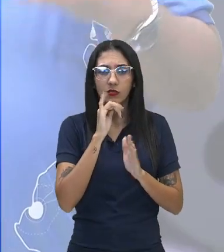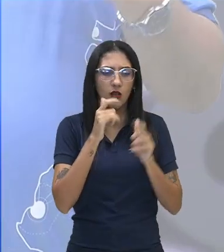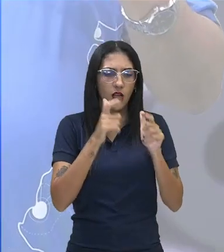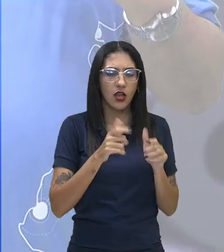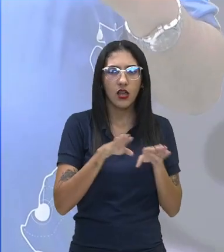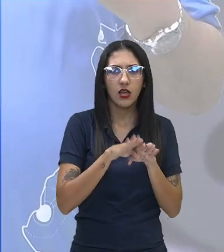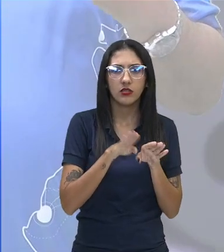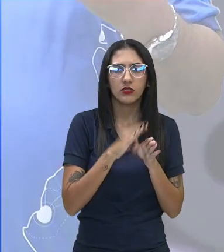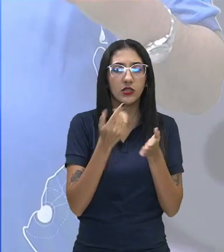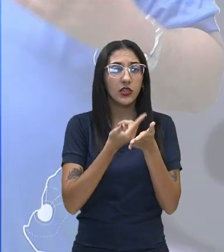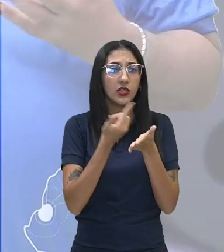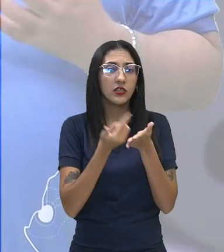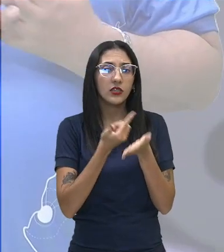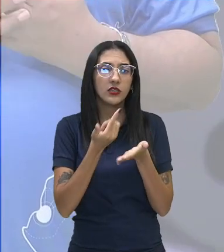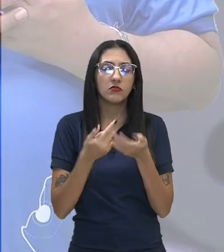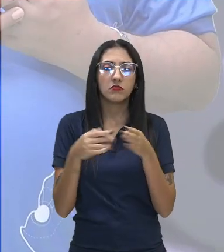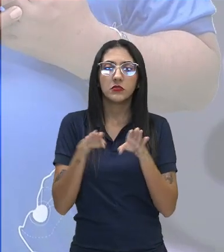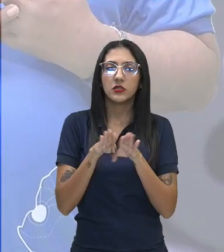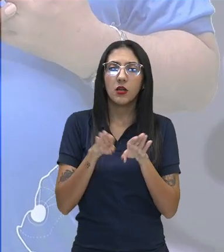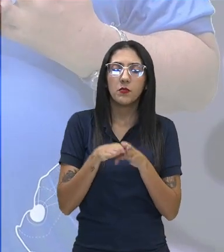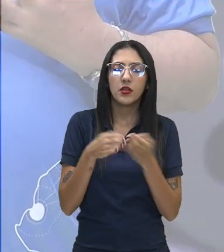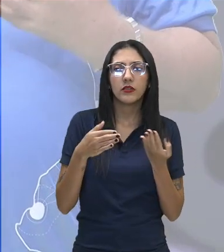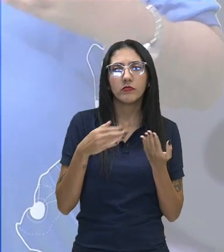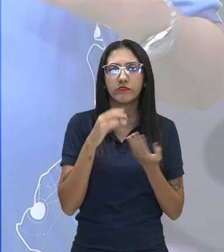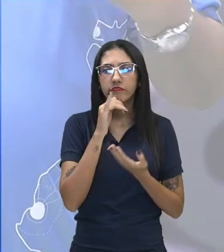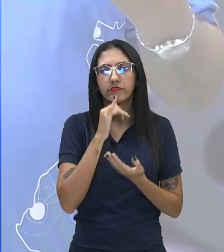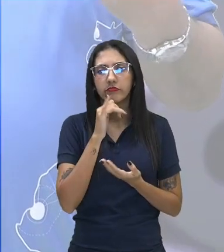livros, nas